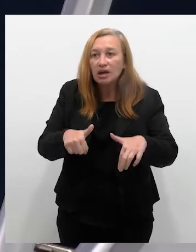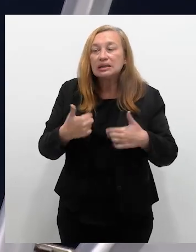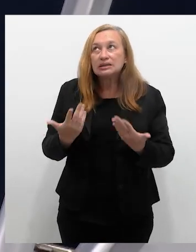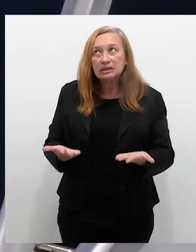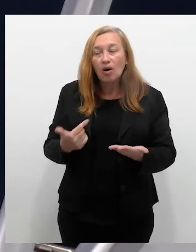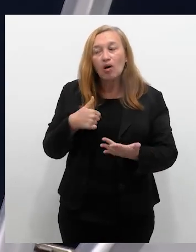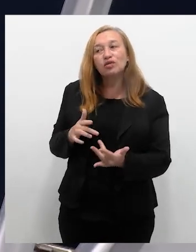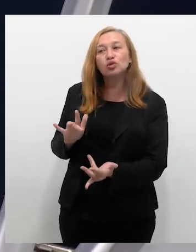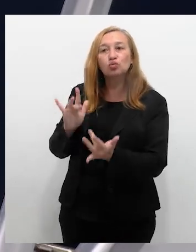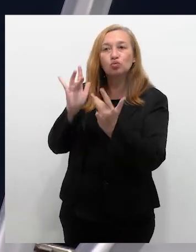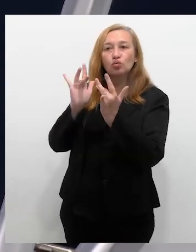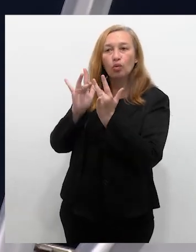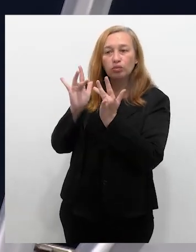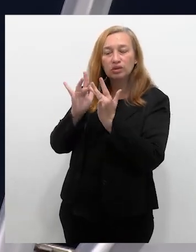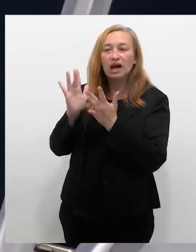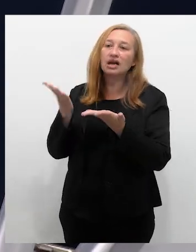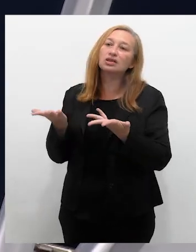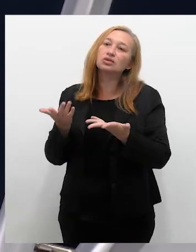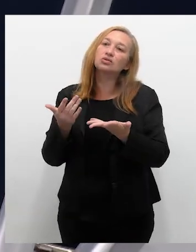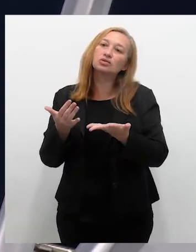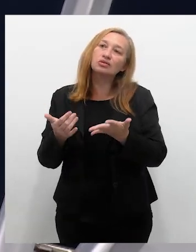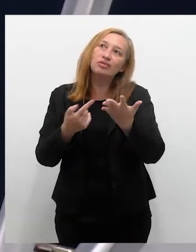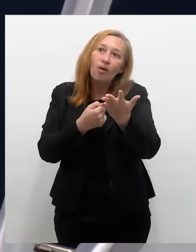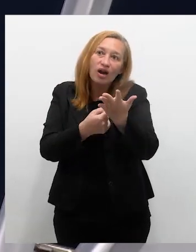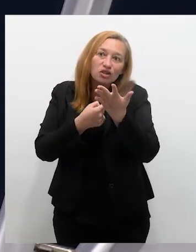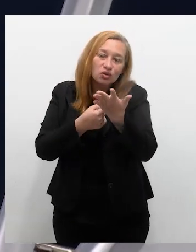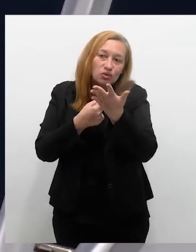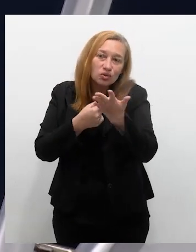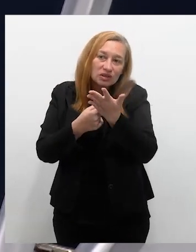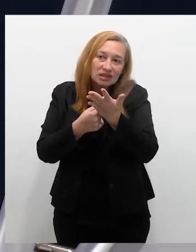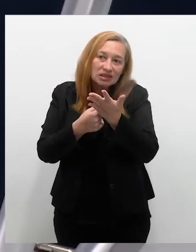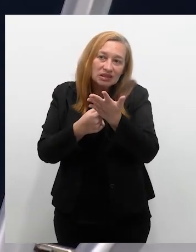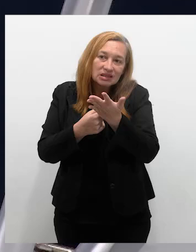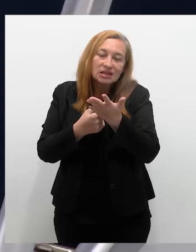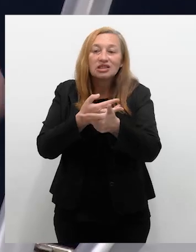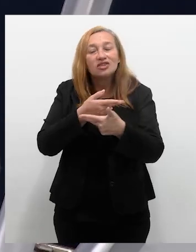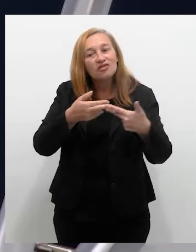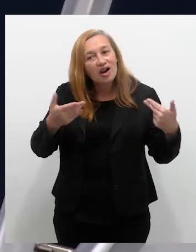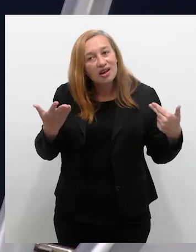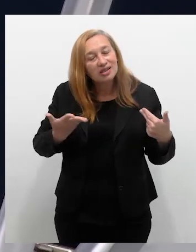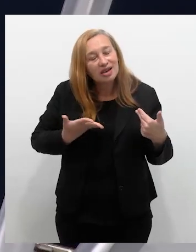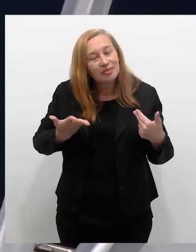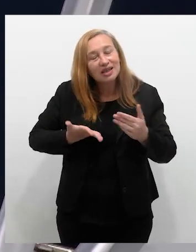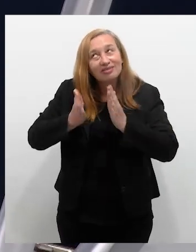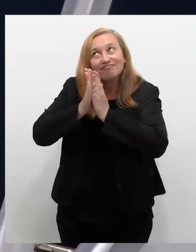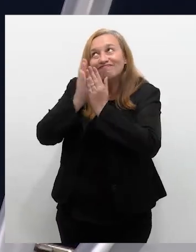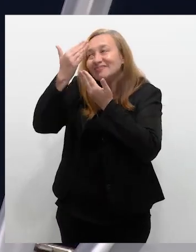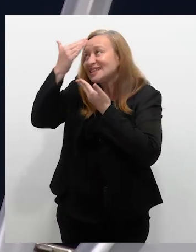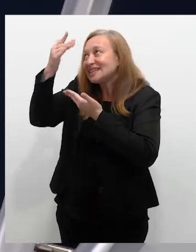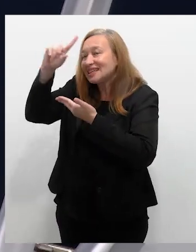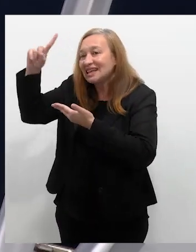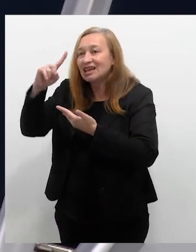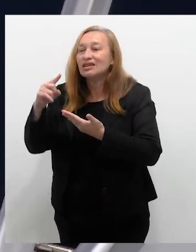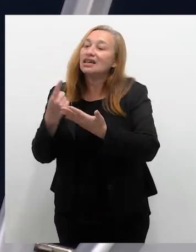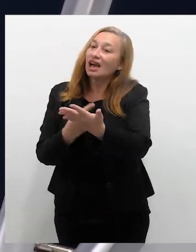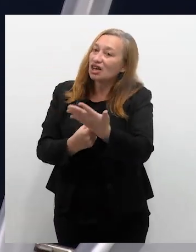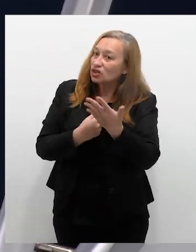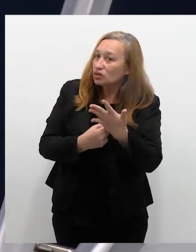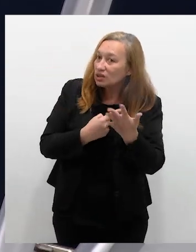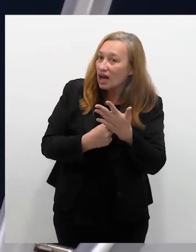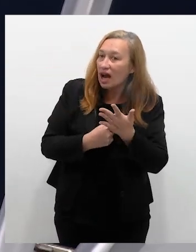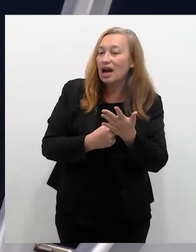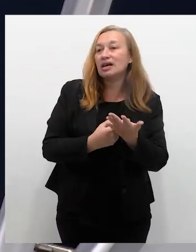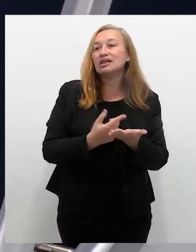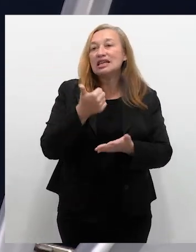Então, eu fiz alguns contatos, contei com a ajuda de muitos amigos, graças a Deus, que ajudaram,